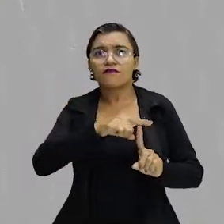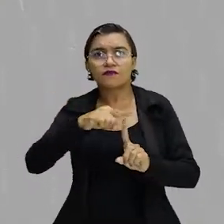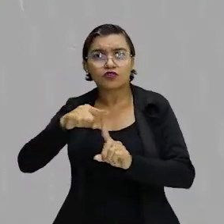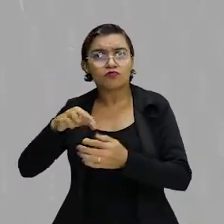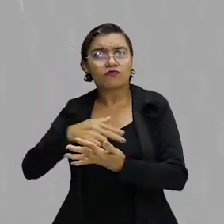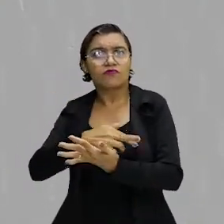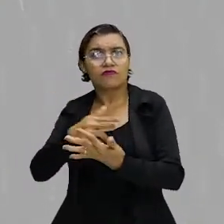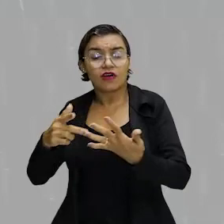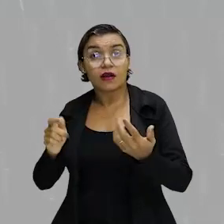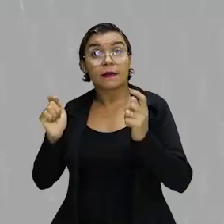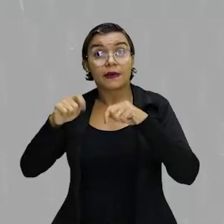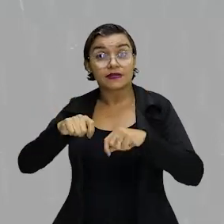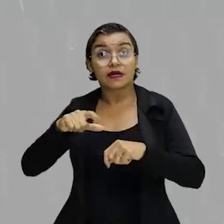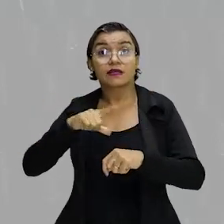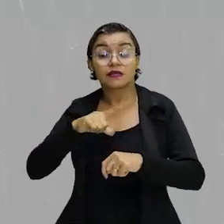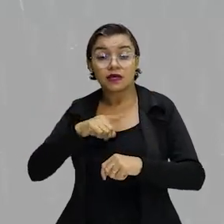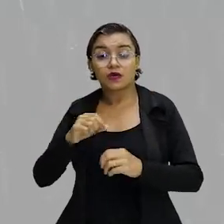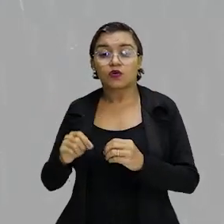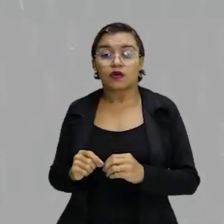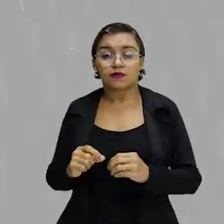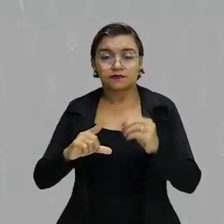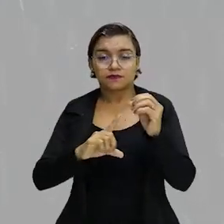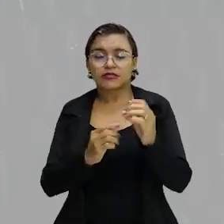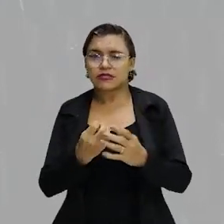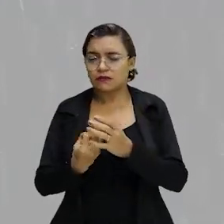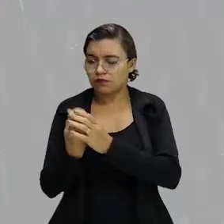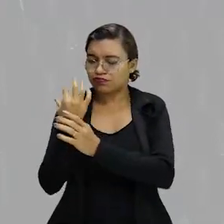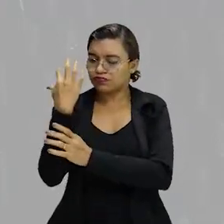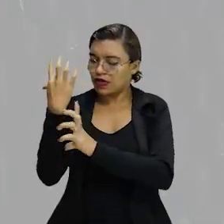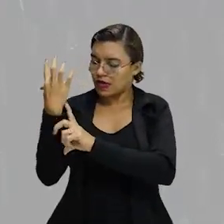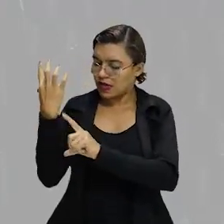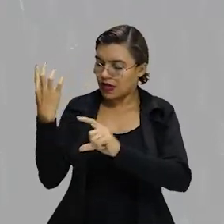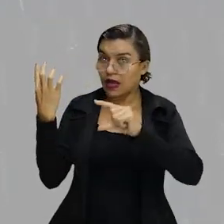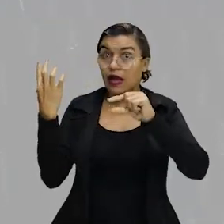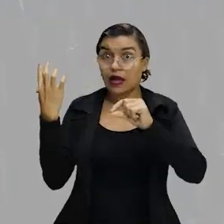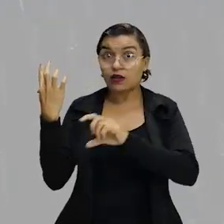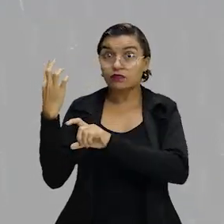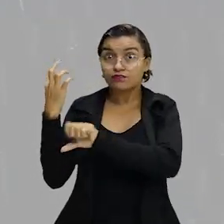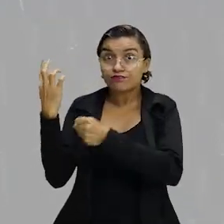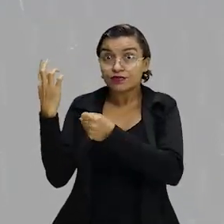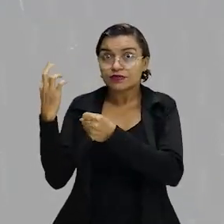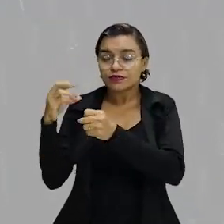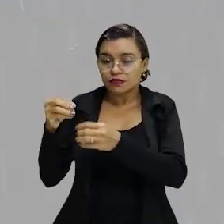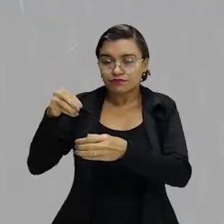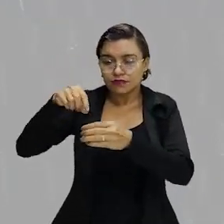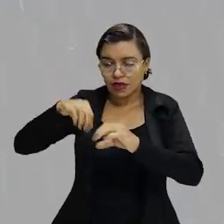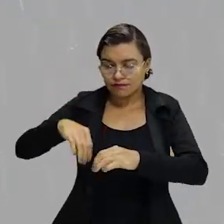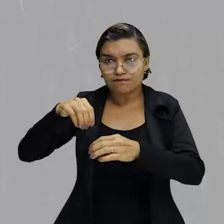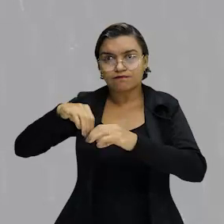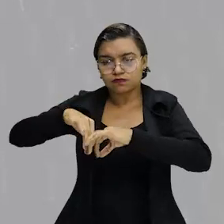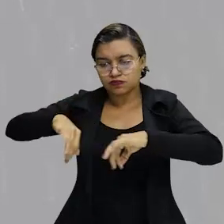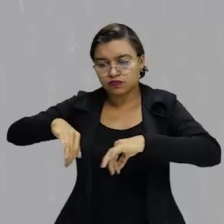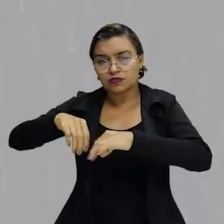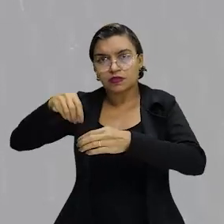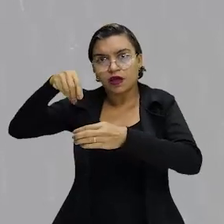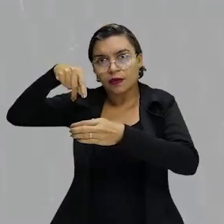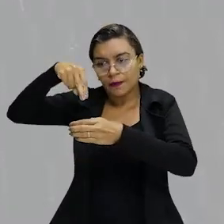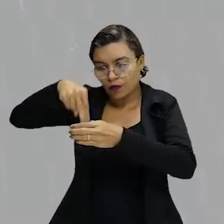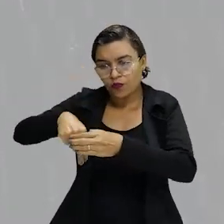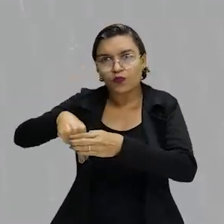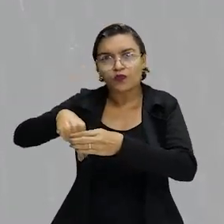têm essa capacidade de se reproduzir por propagação de estacas,